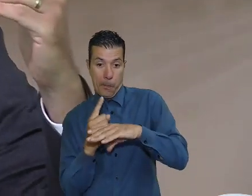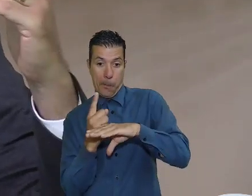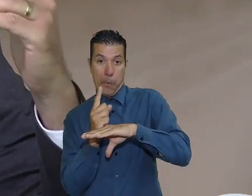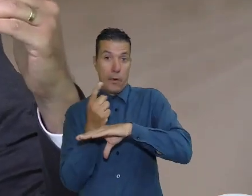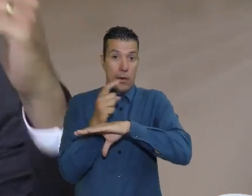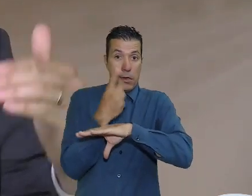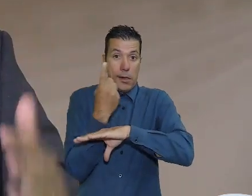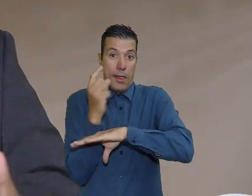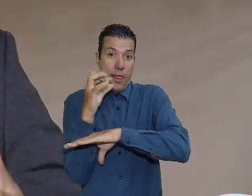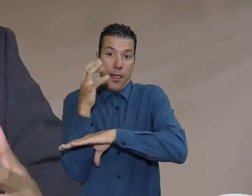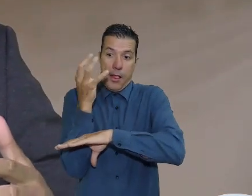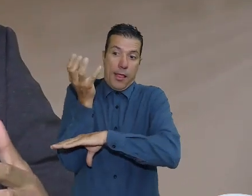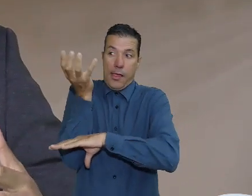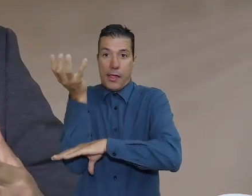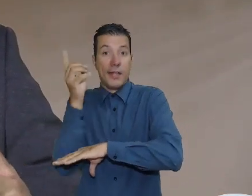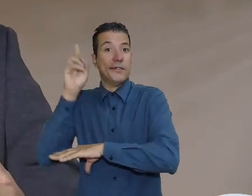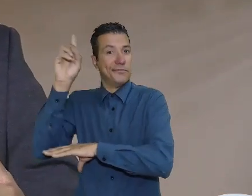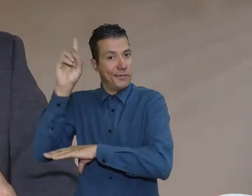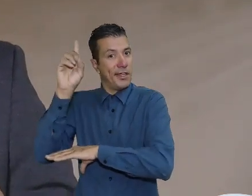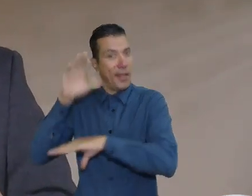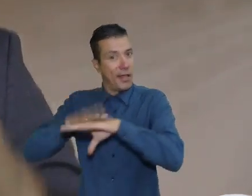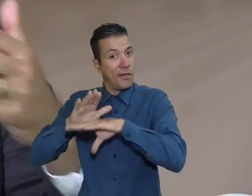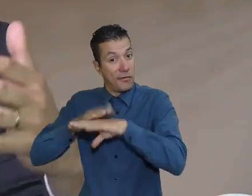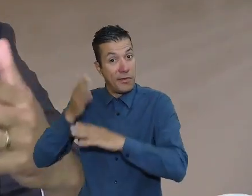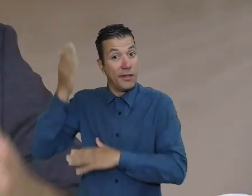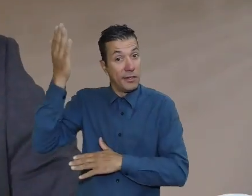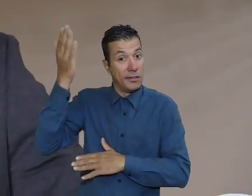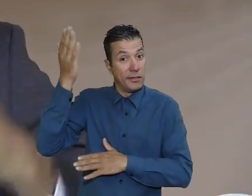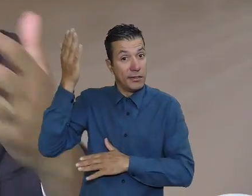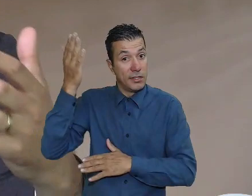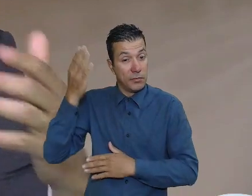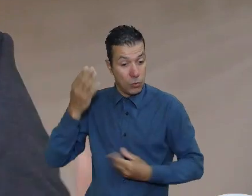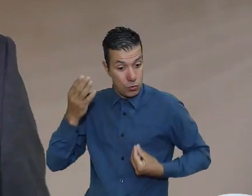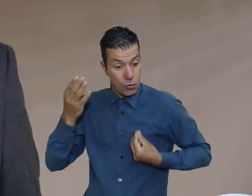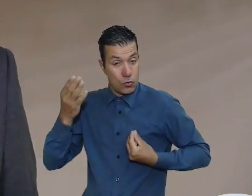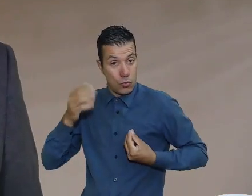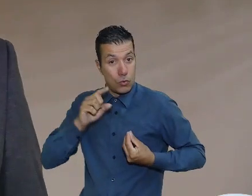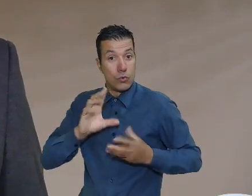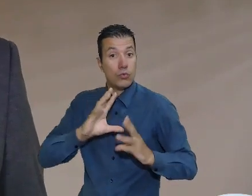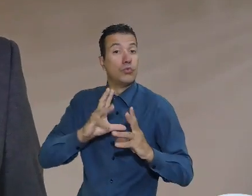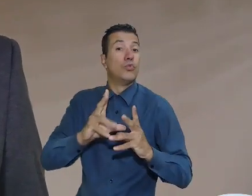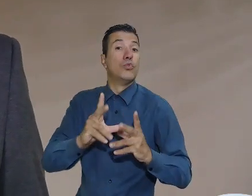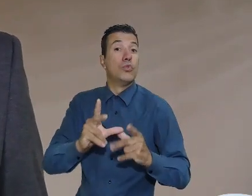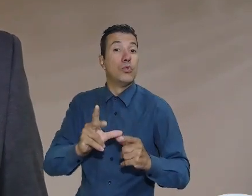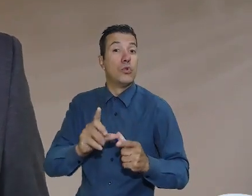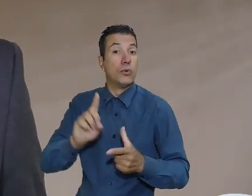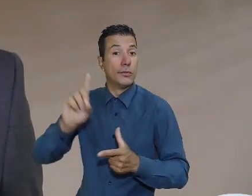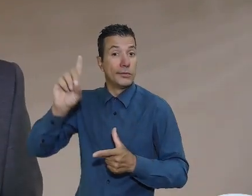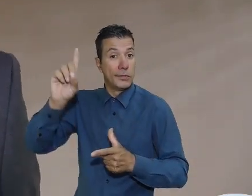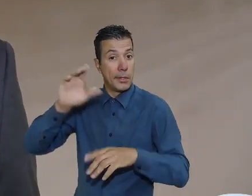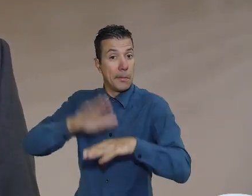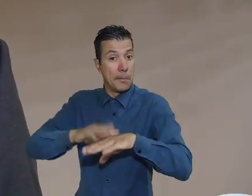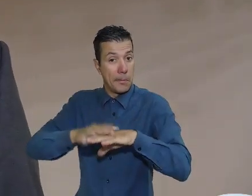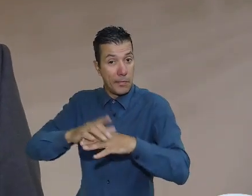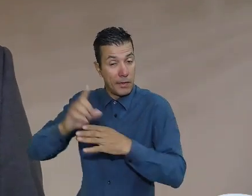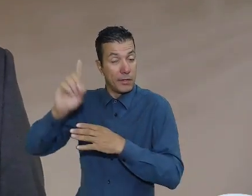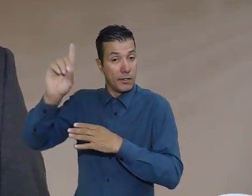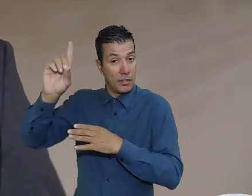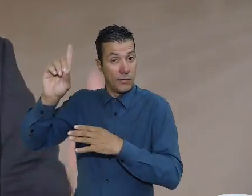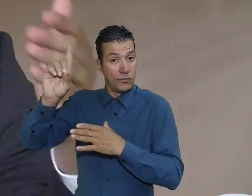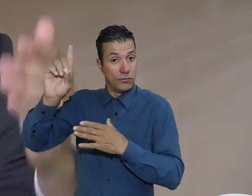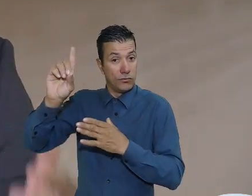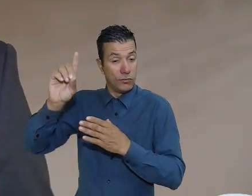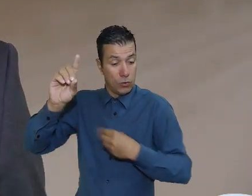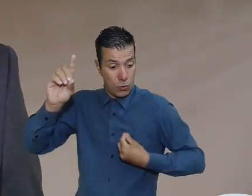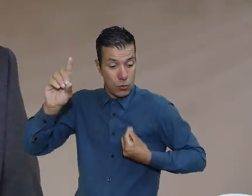é soberano. E por isso, nós entregamos e devolvemos para Ele aquilo que lhe pertence. E foi